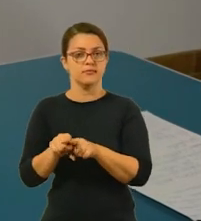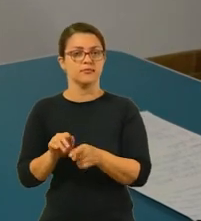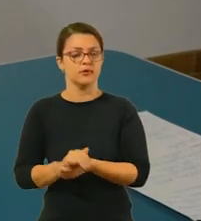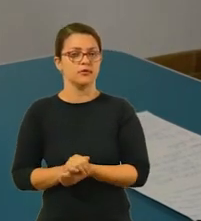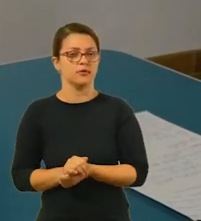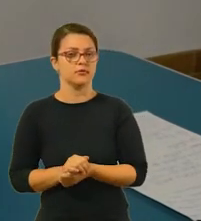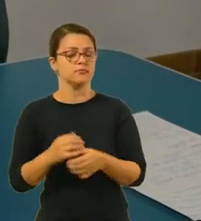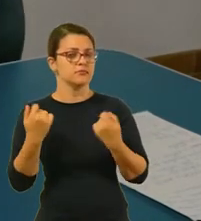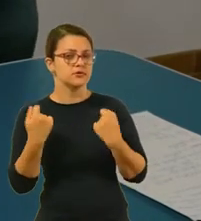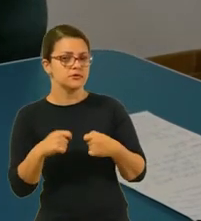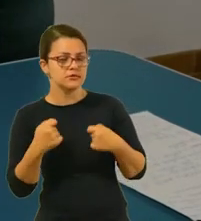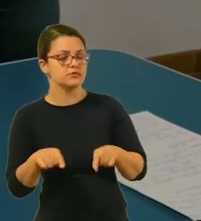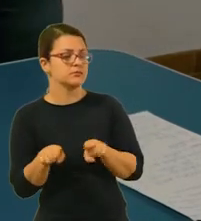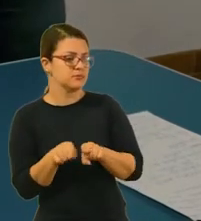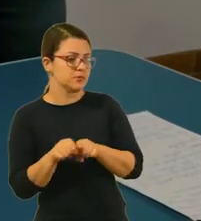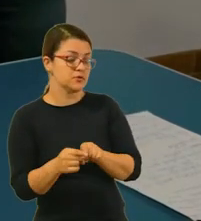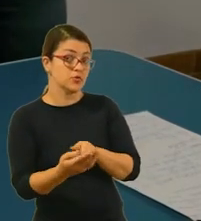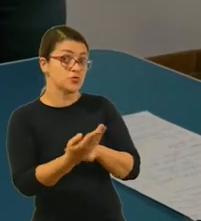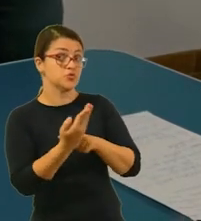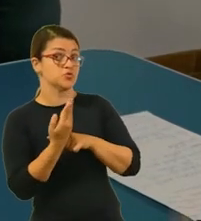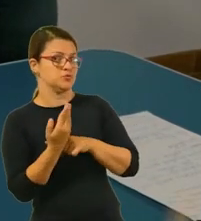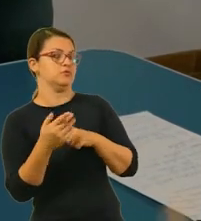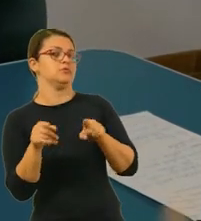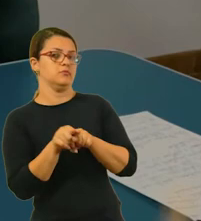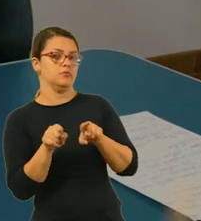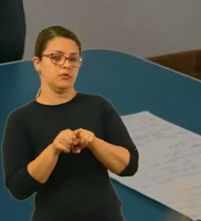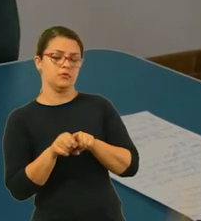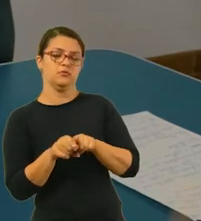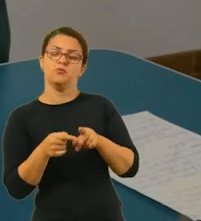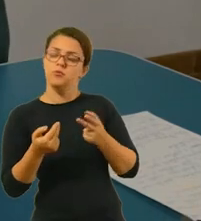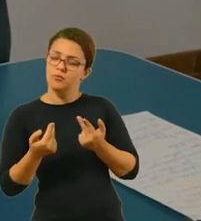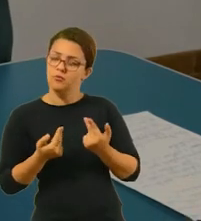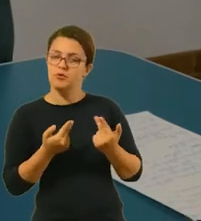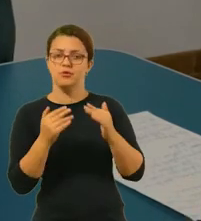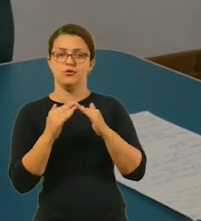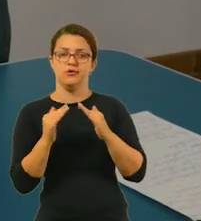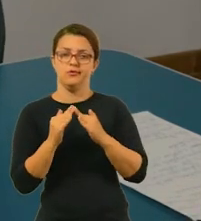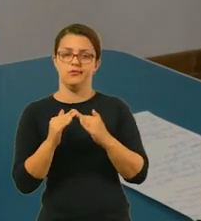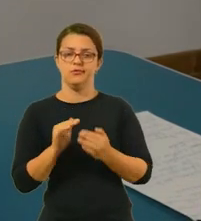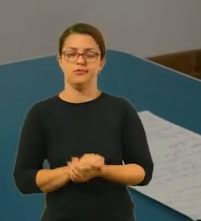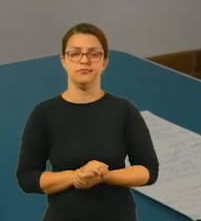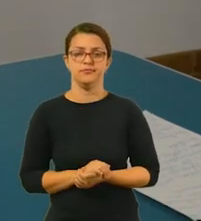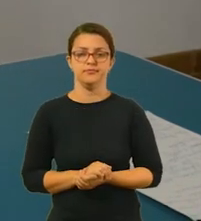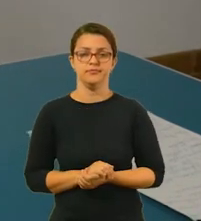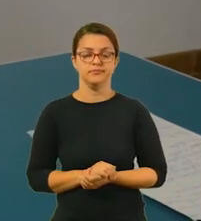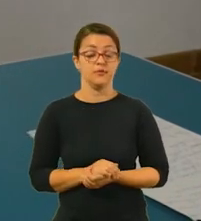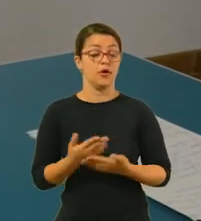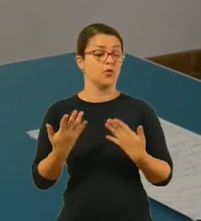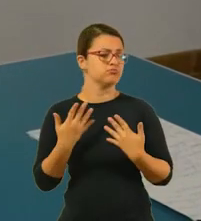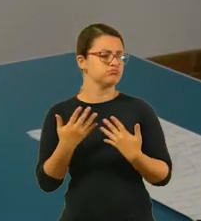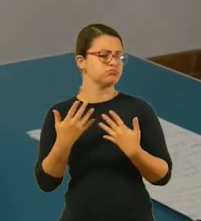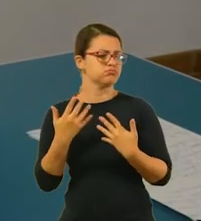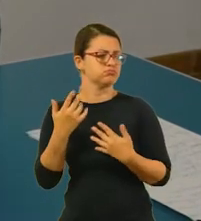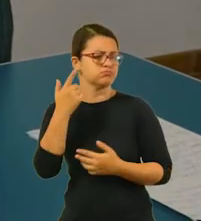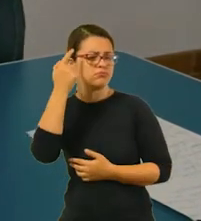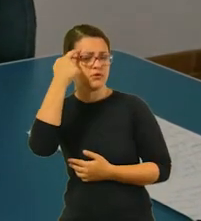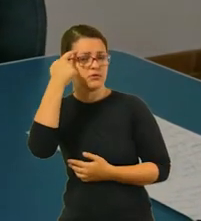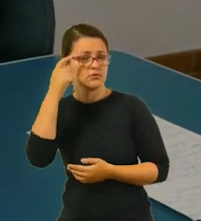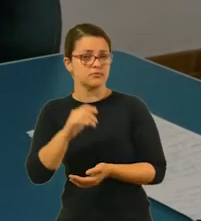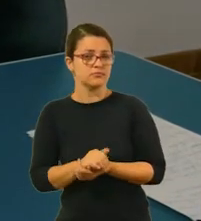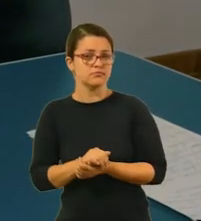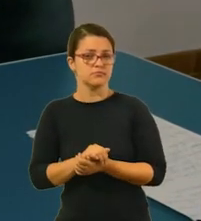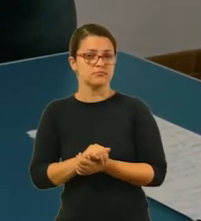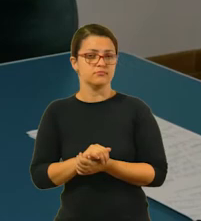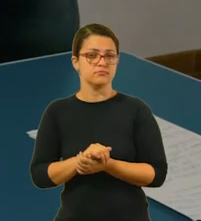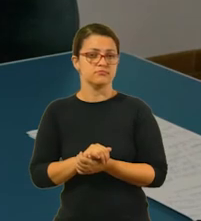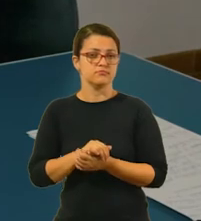alguns momentos, eles também precisam da sua ajuda, né, para realizar algumas atividades aí da sua casa. Então, olha só, vamos refletir sobre o assunto. Durante